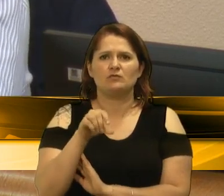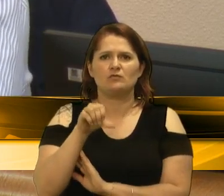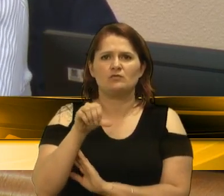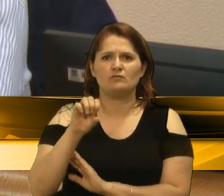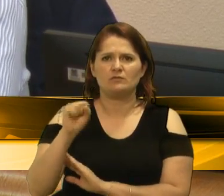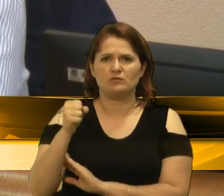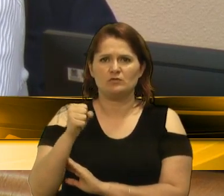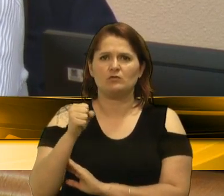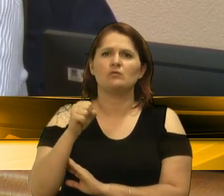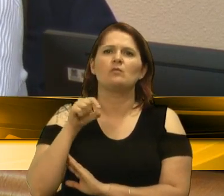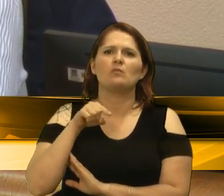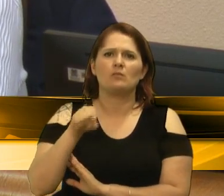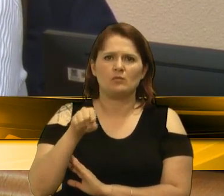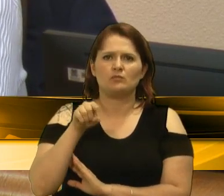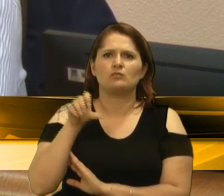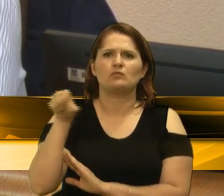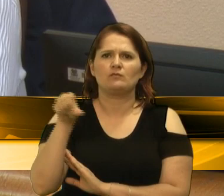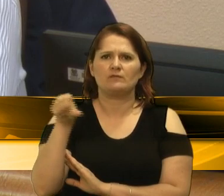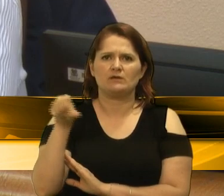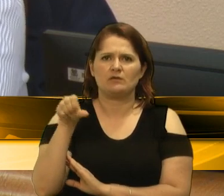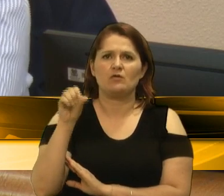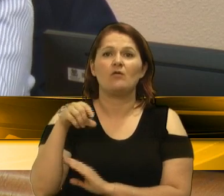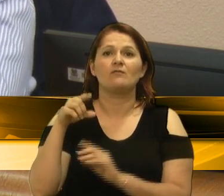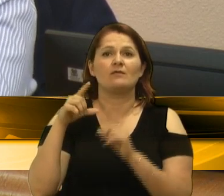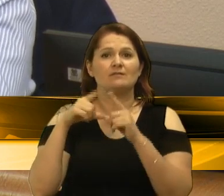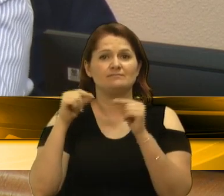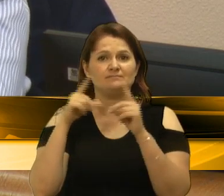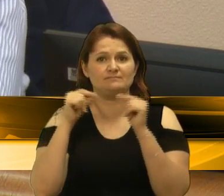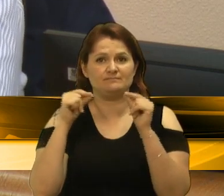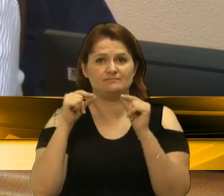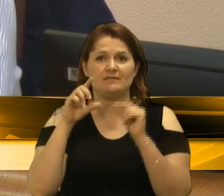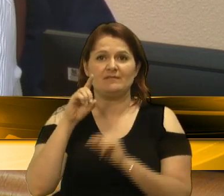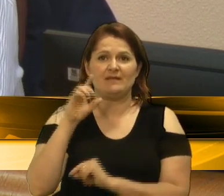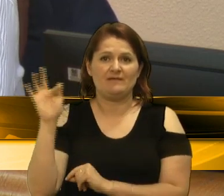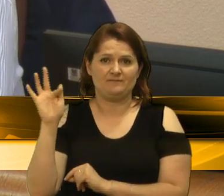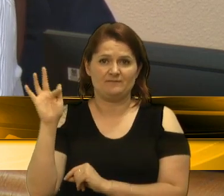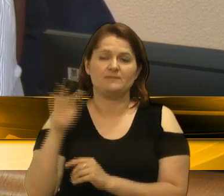20.98/99, Distrito Federal, liberdade de reunião, de manifestação